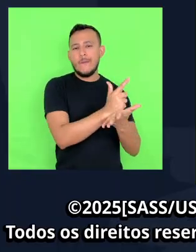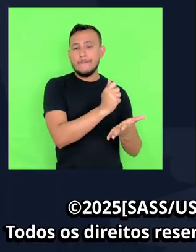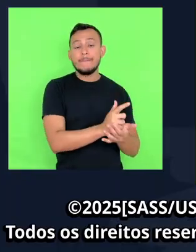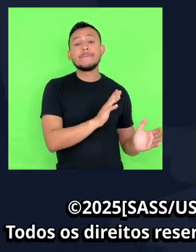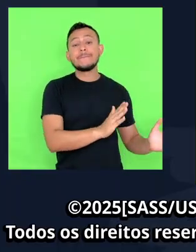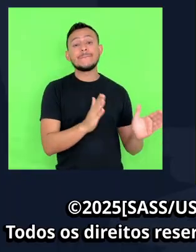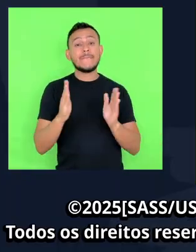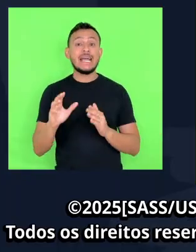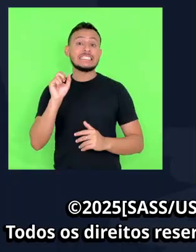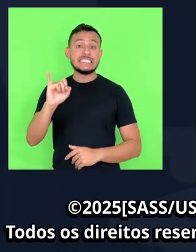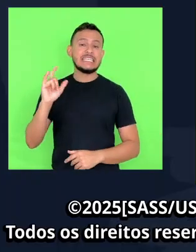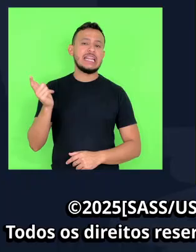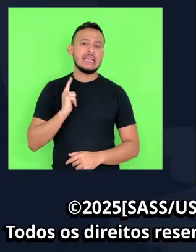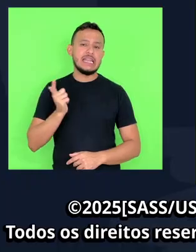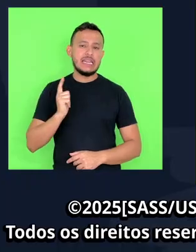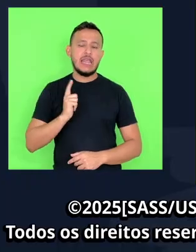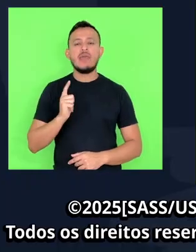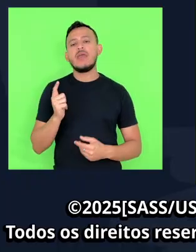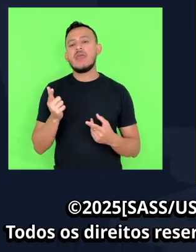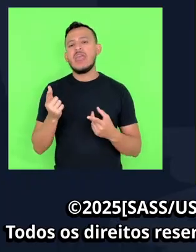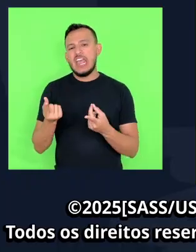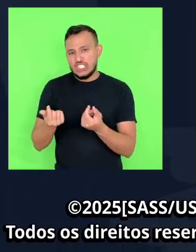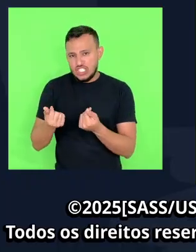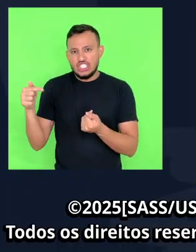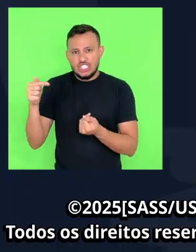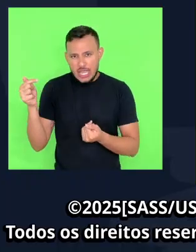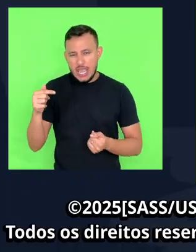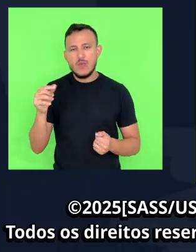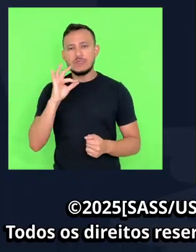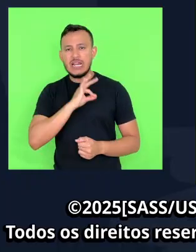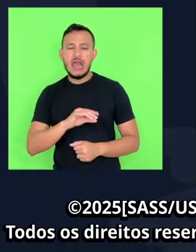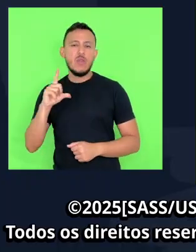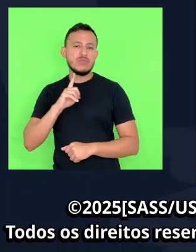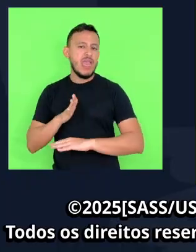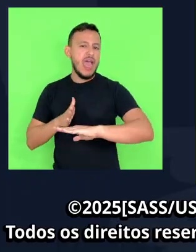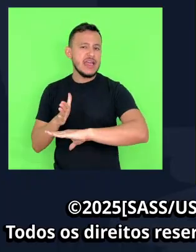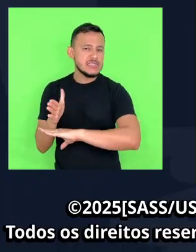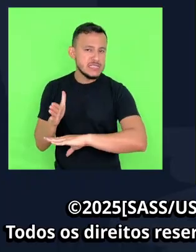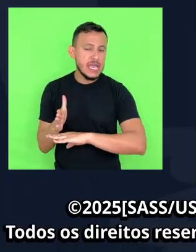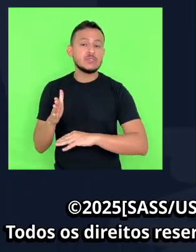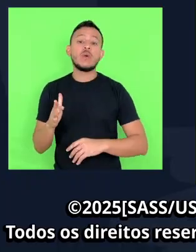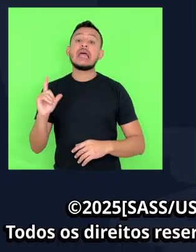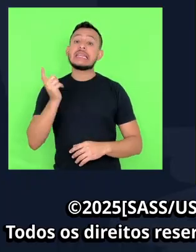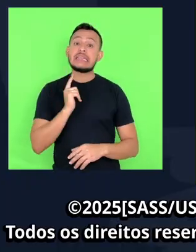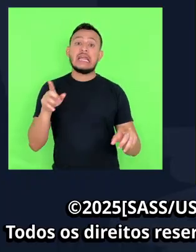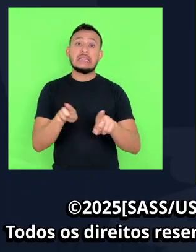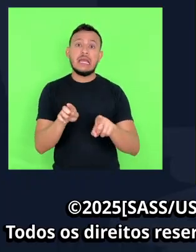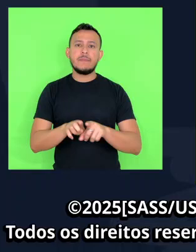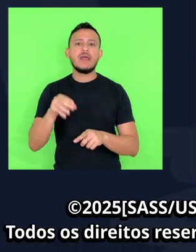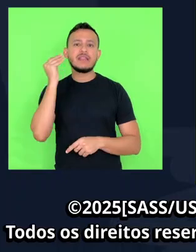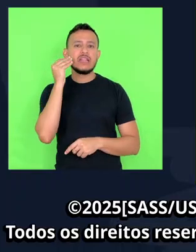consumo. No entanto, quando há renda ou há acesso a uma tentativa